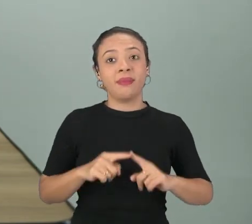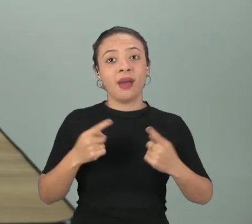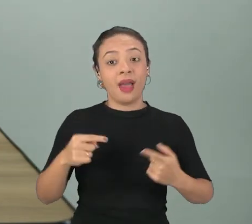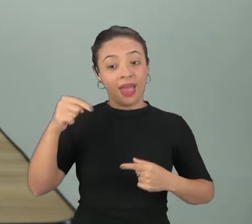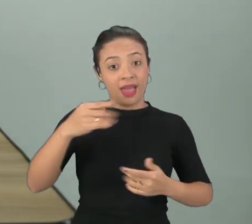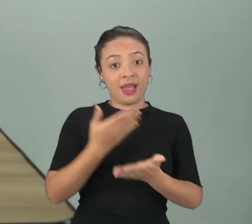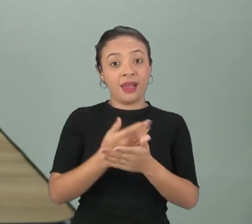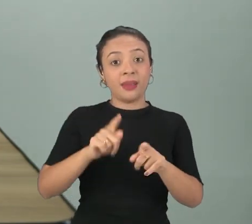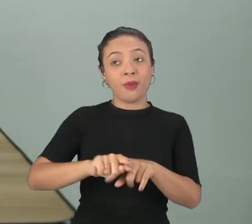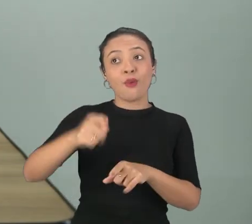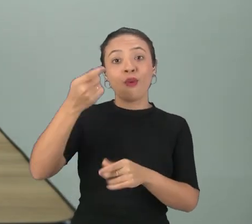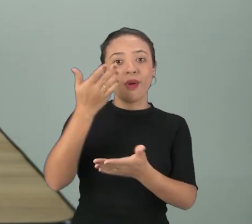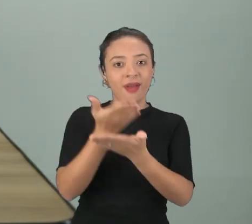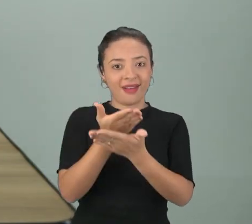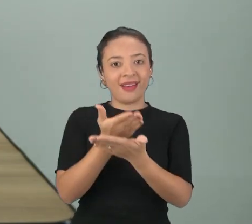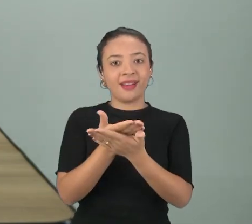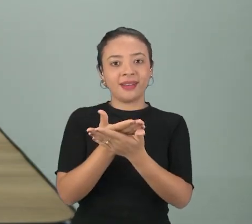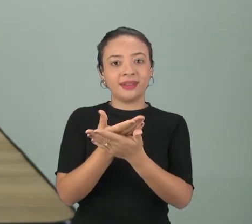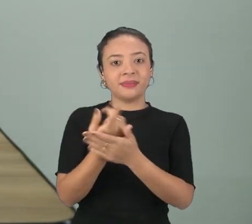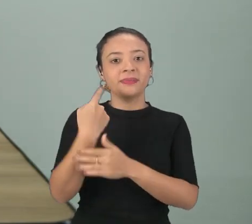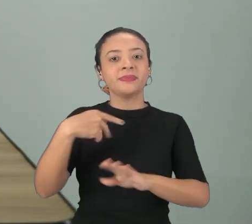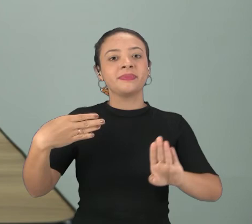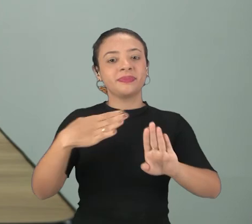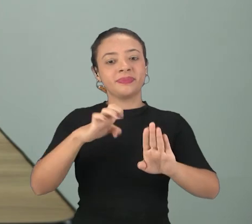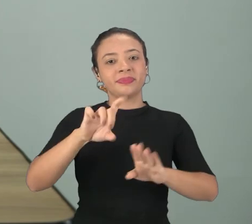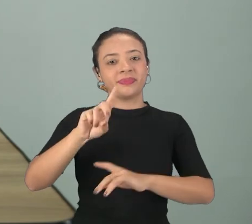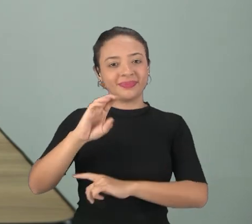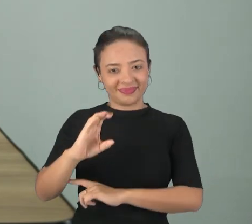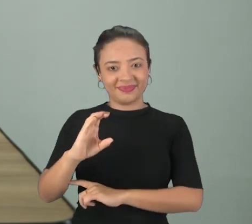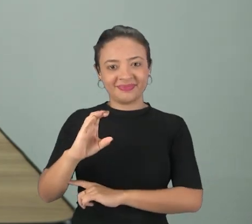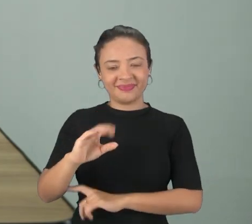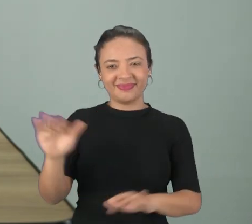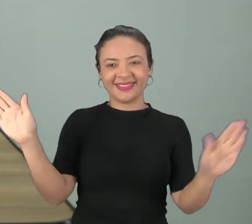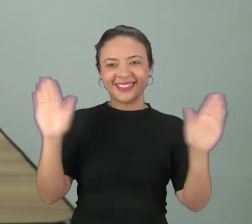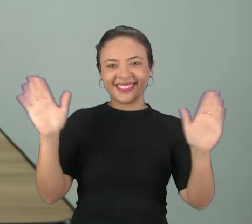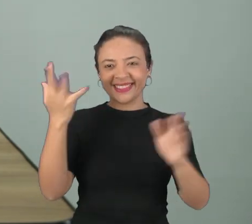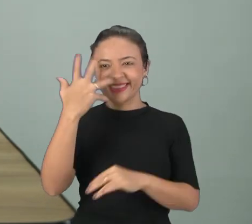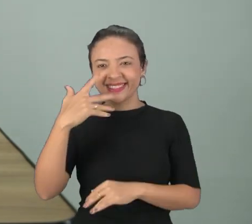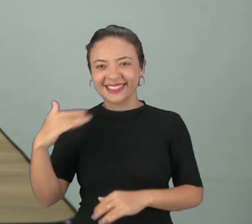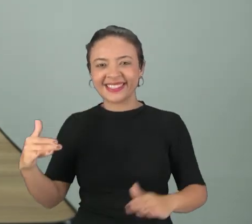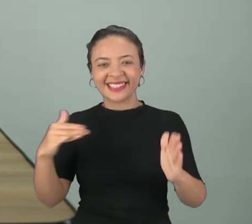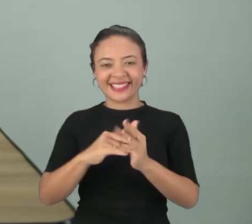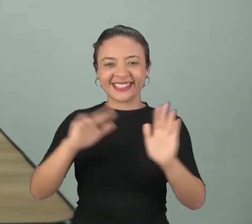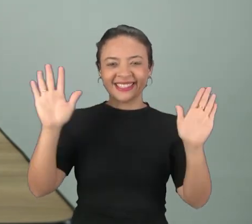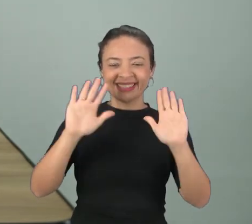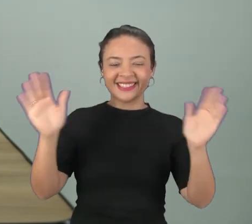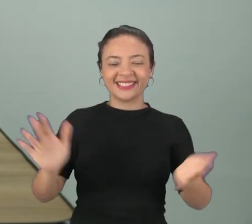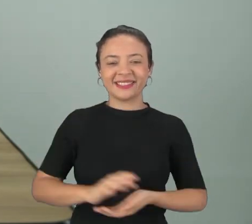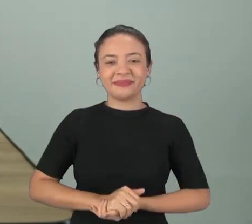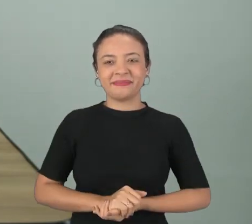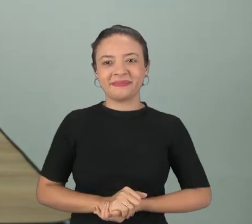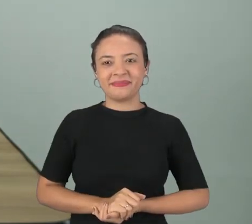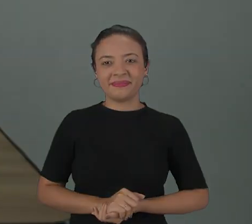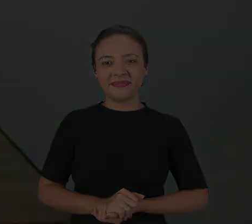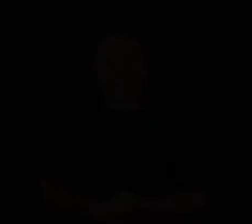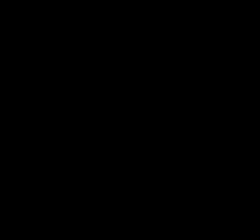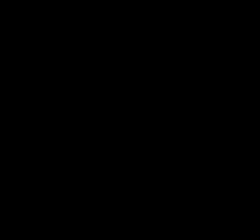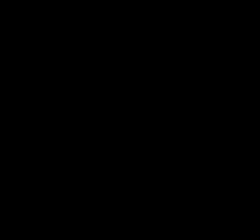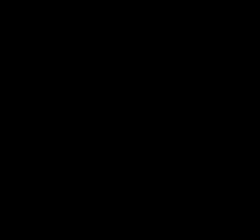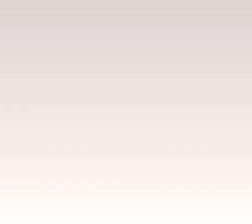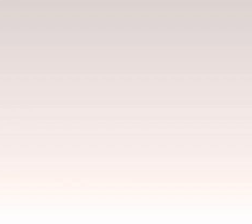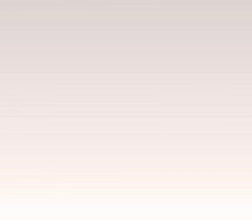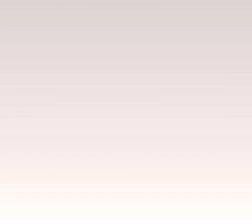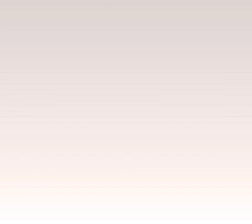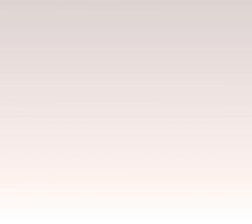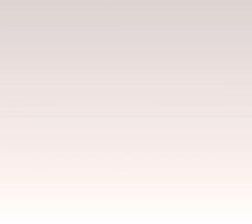mas para esta e outras aulas acesso é plataforma educ tchau tchau crianças até a nossa próxima aula